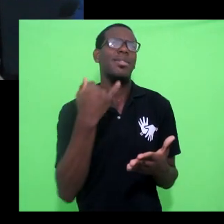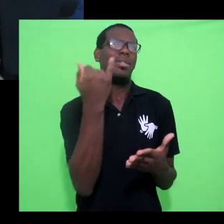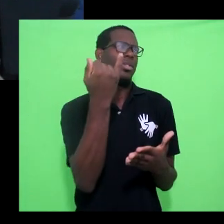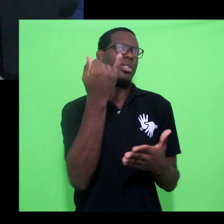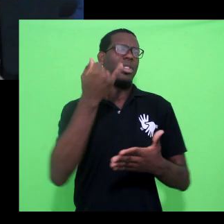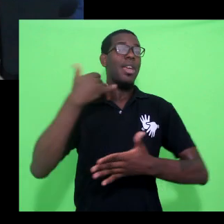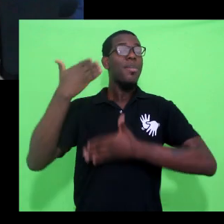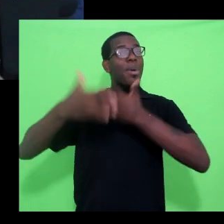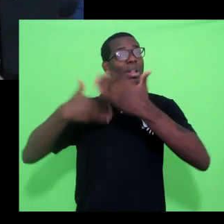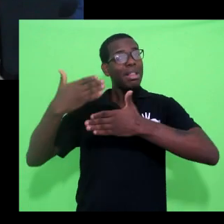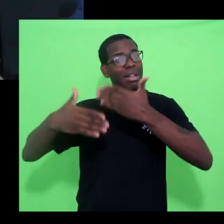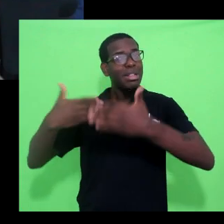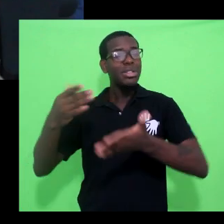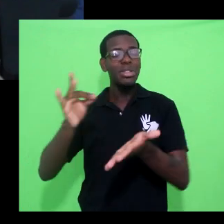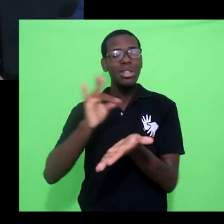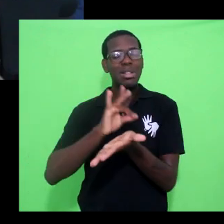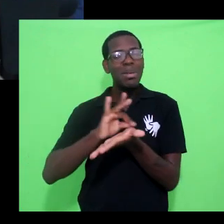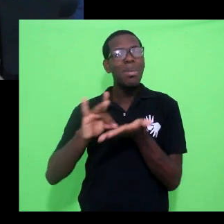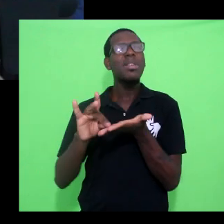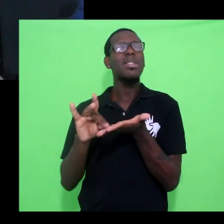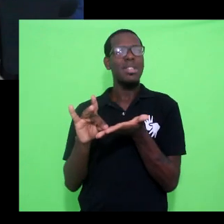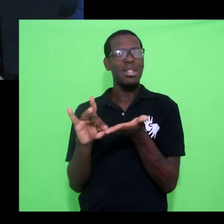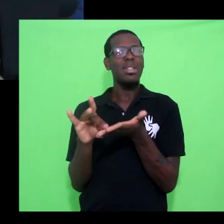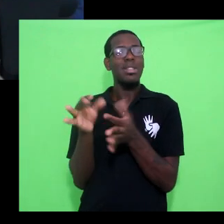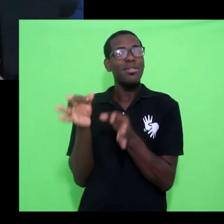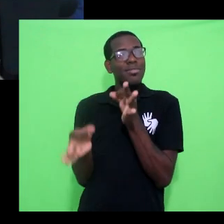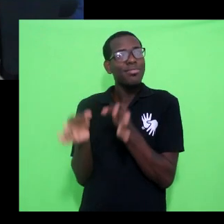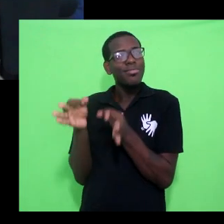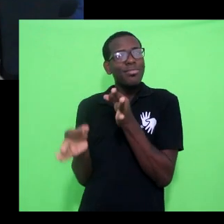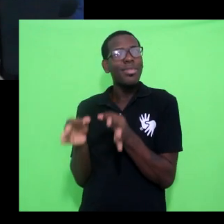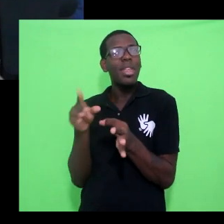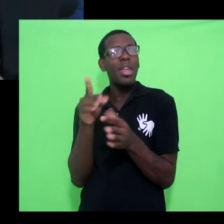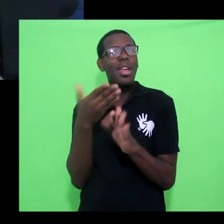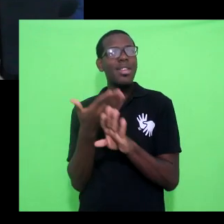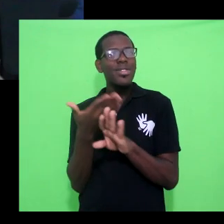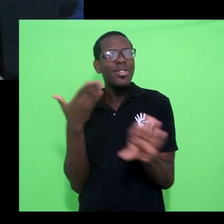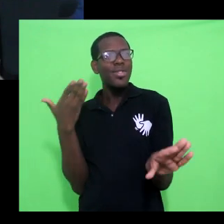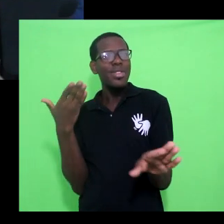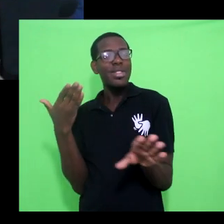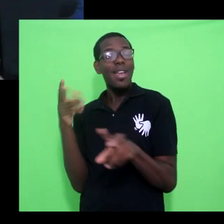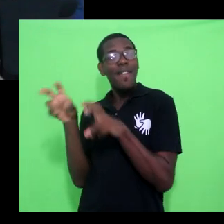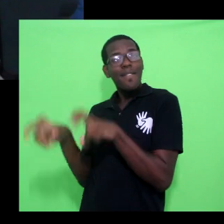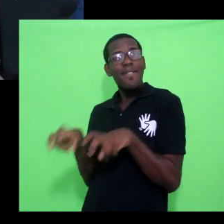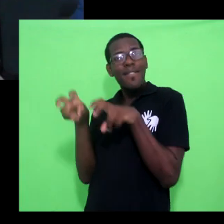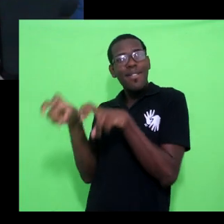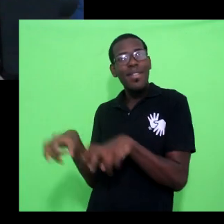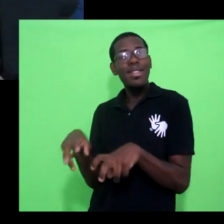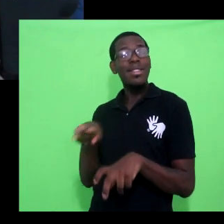que registrava a briga do Dr. Tibau pela divisa com a fazenda de Madureira,